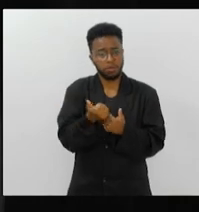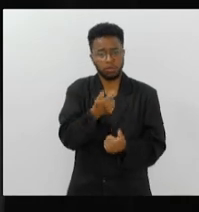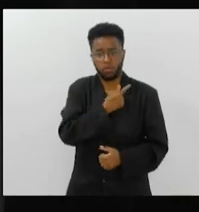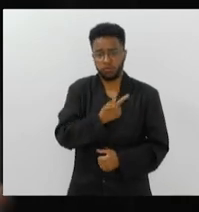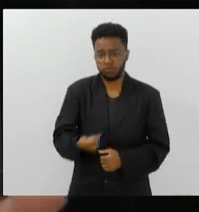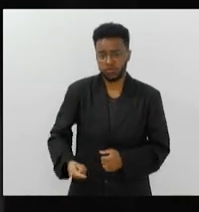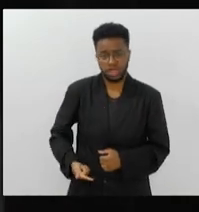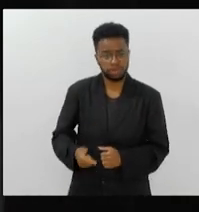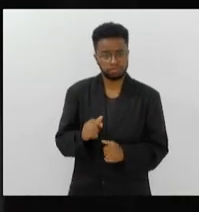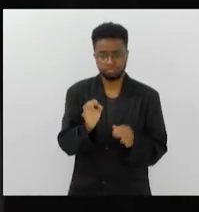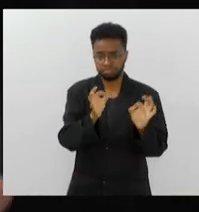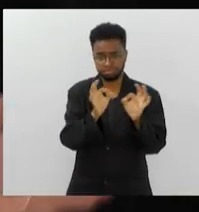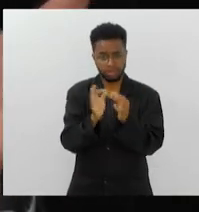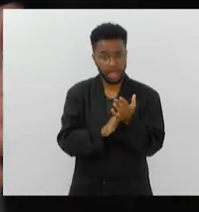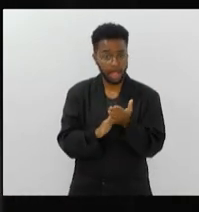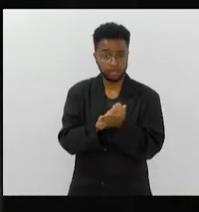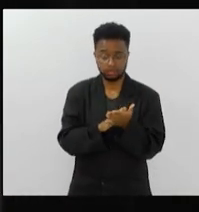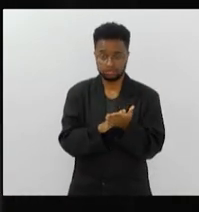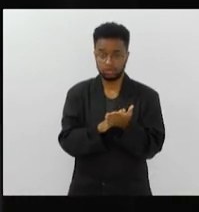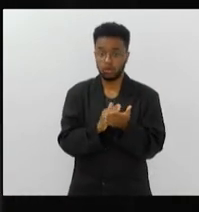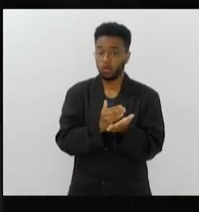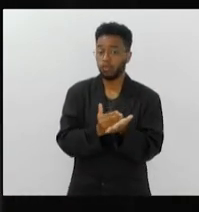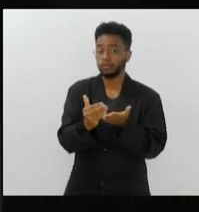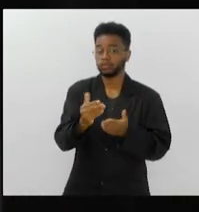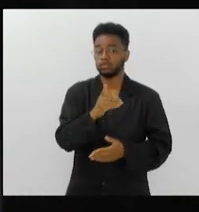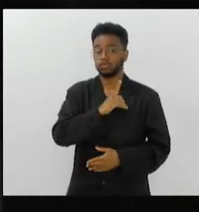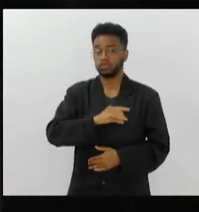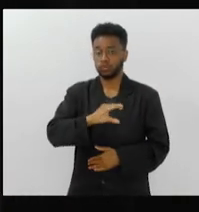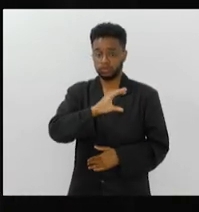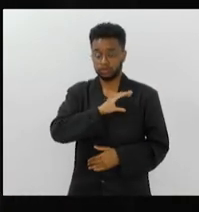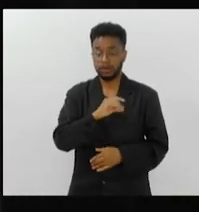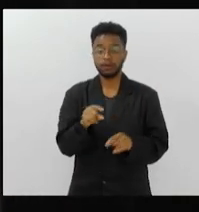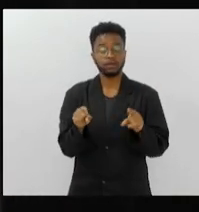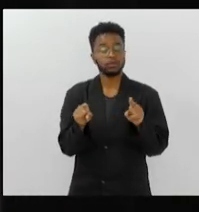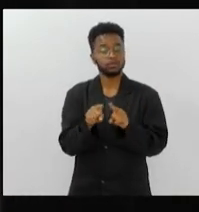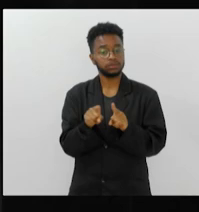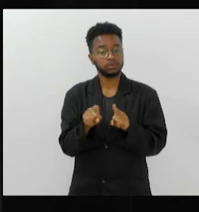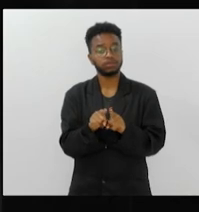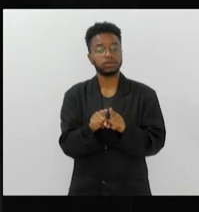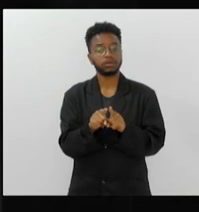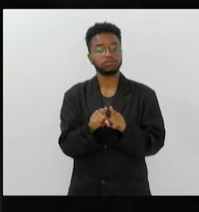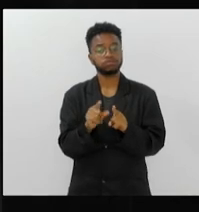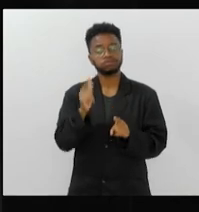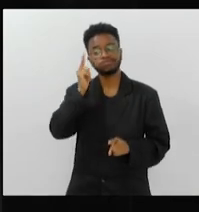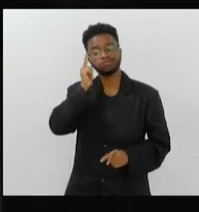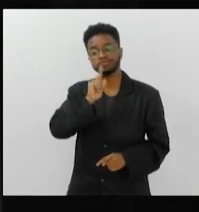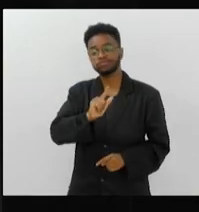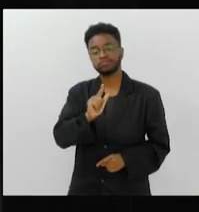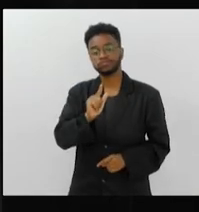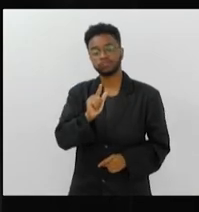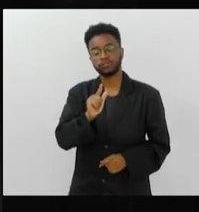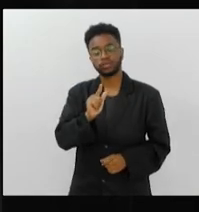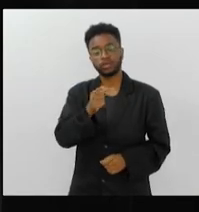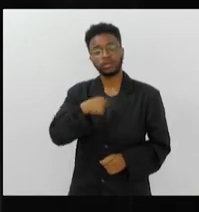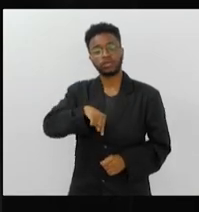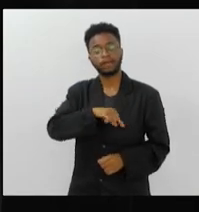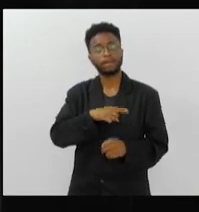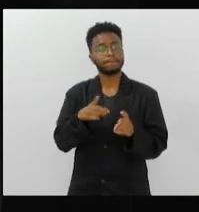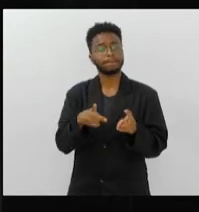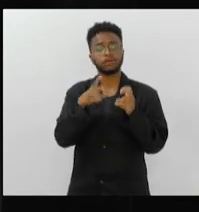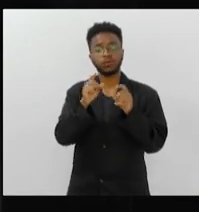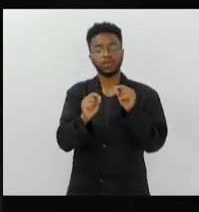governamental, sem apoio nenhum, lá em Duque de Caxias, e fez com que a gente visse que